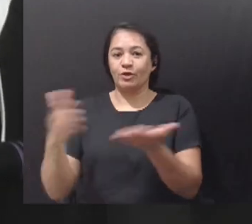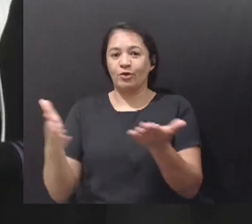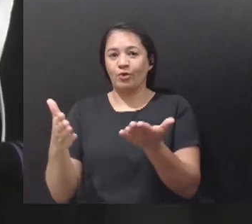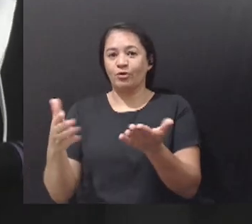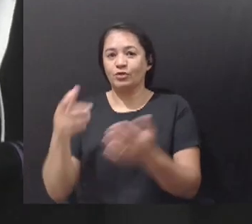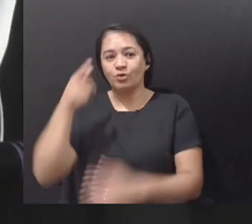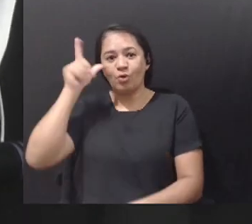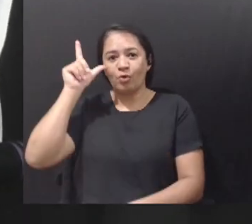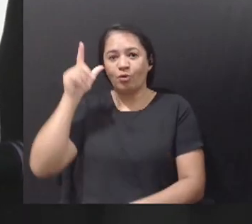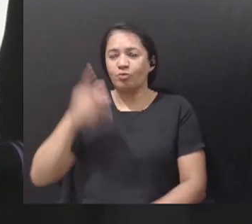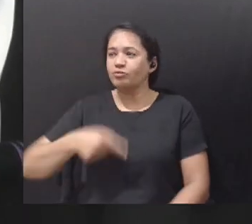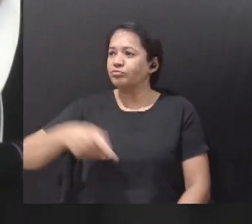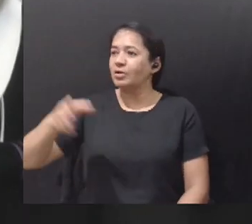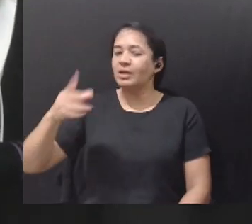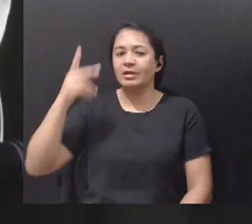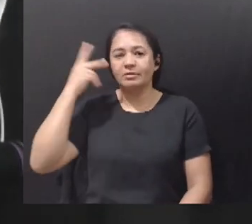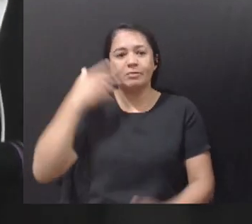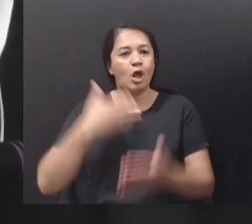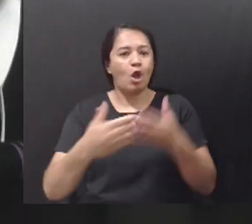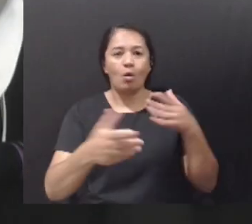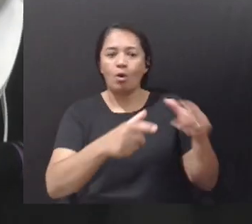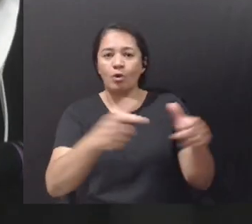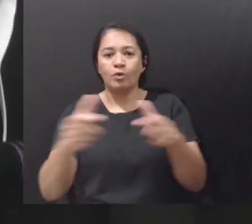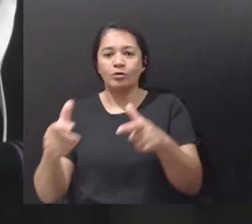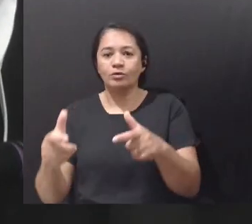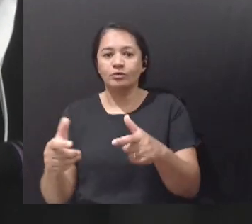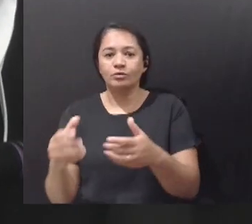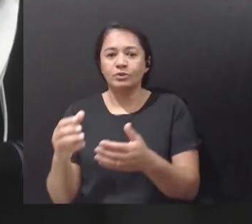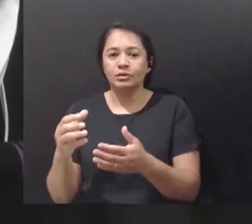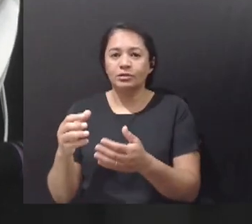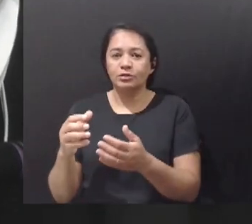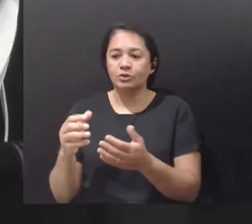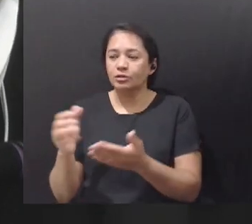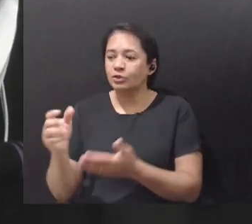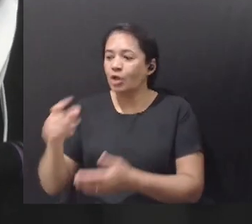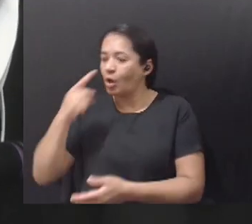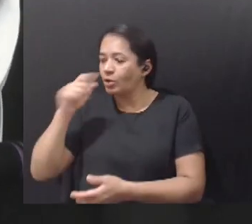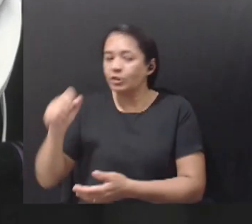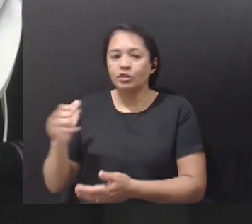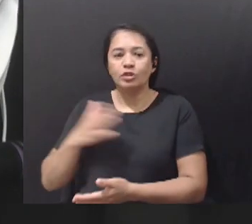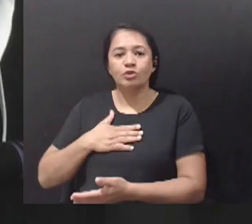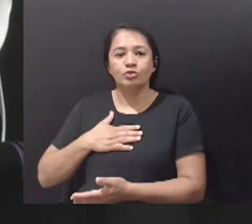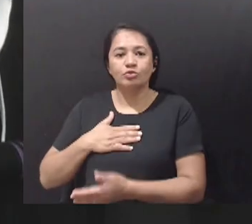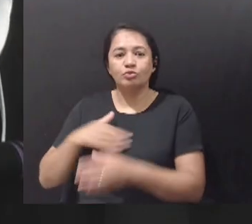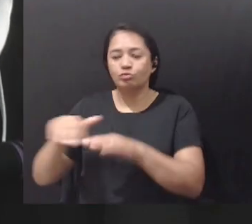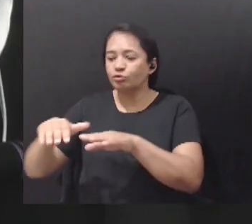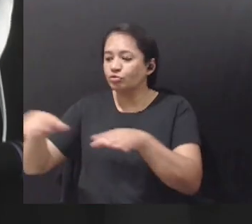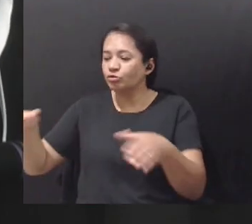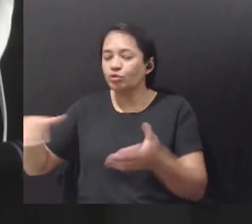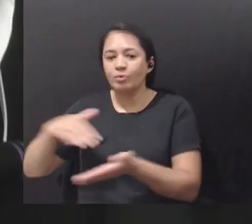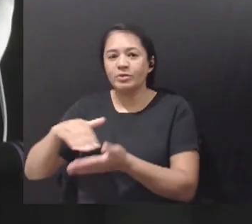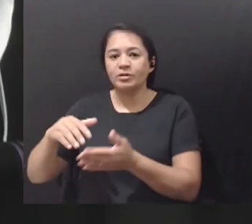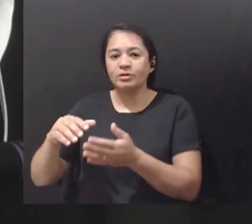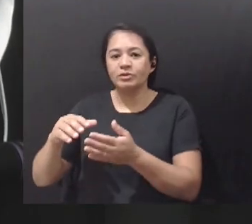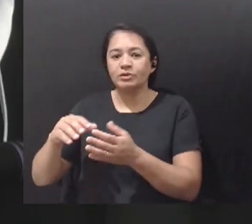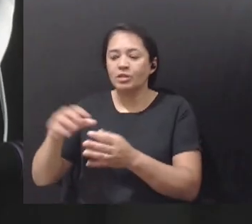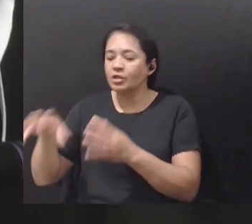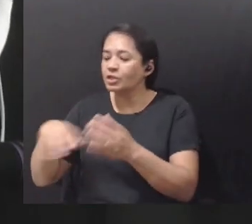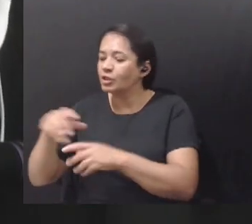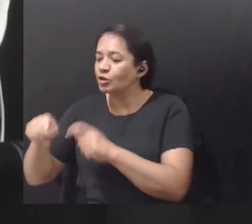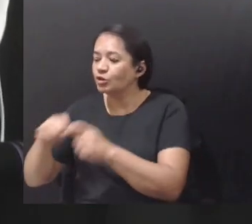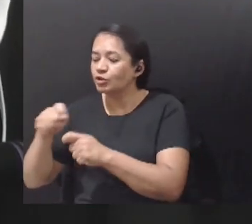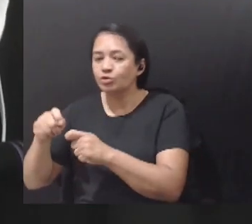gabinete em São Paulo, não importa onde, eu junto o lixinho do meu escritório, da minha sala, ponho num pacotinho, se ele é